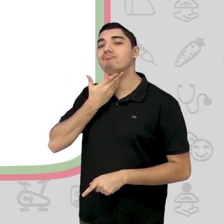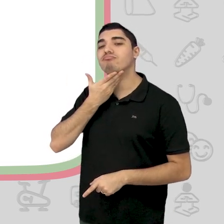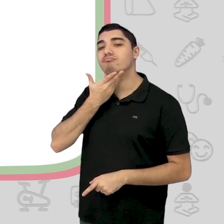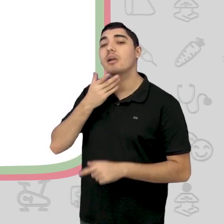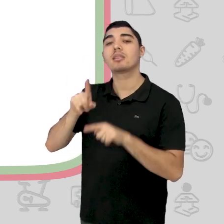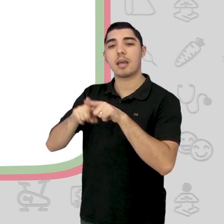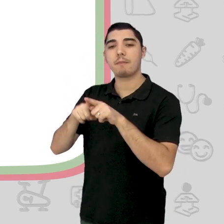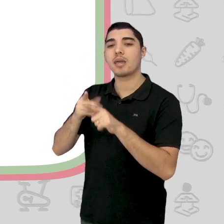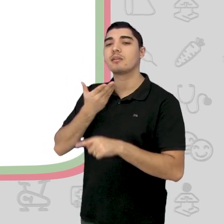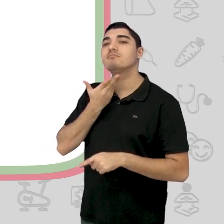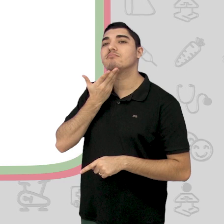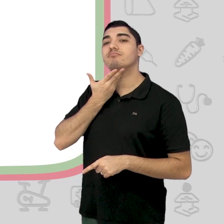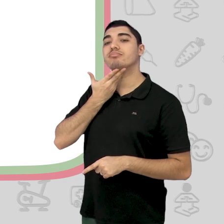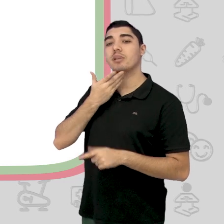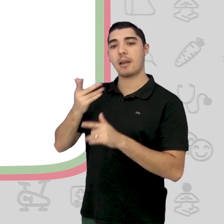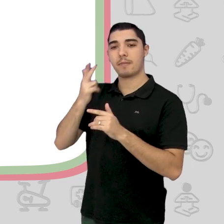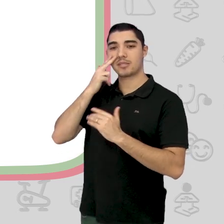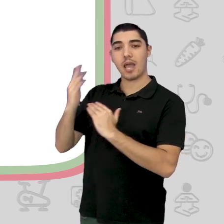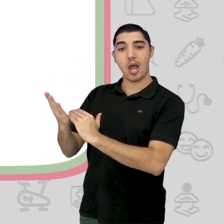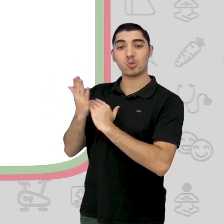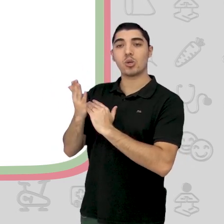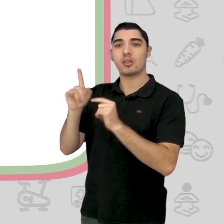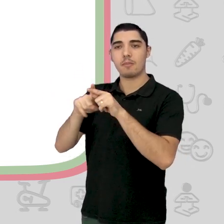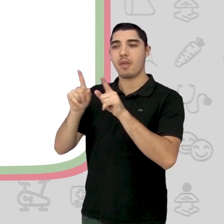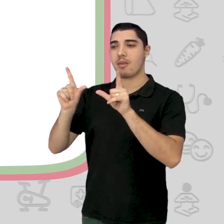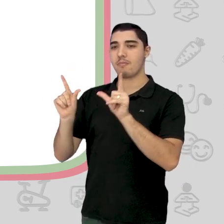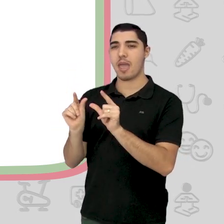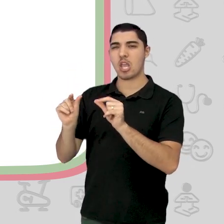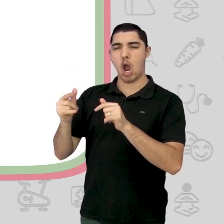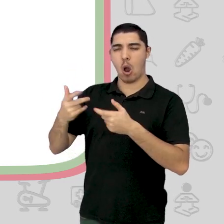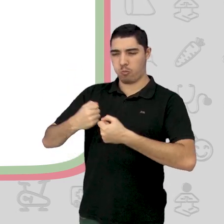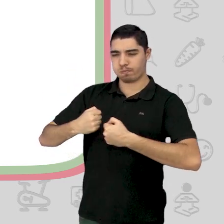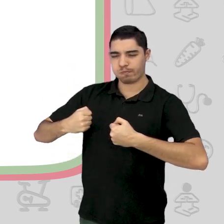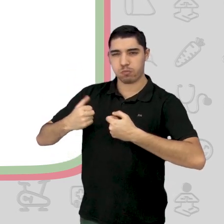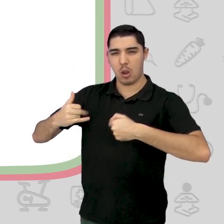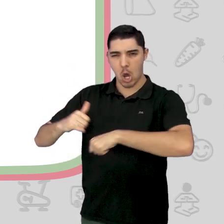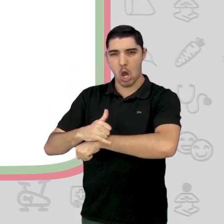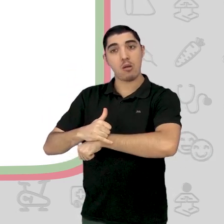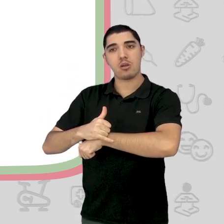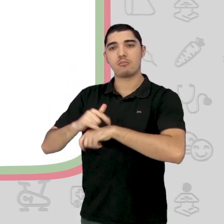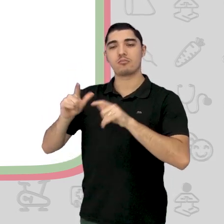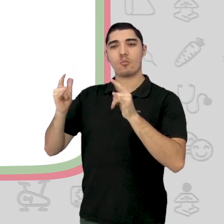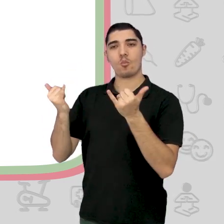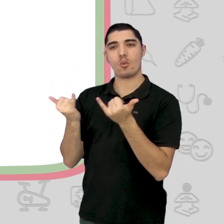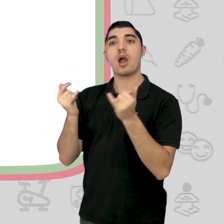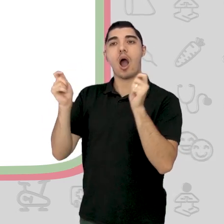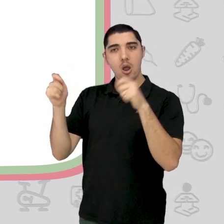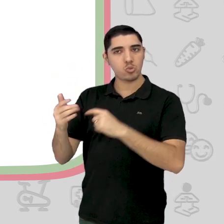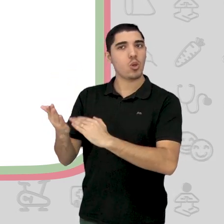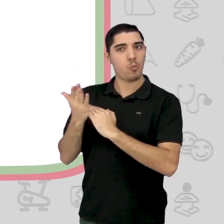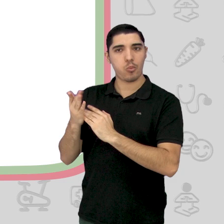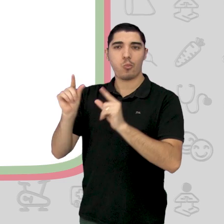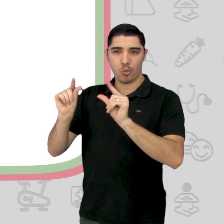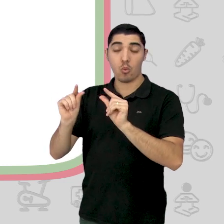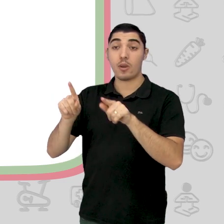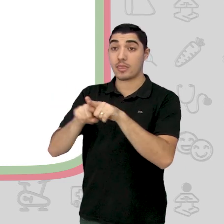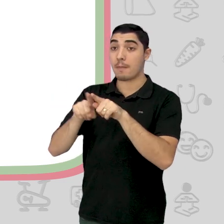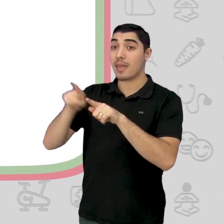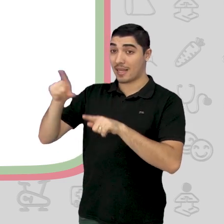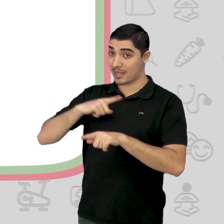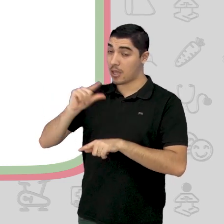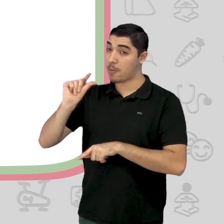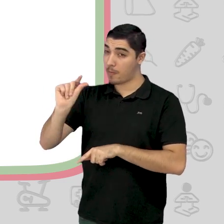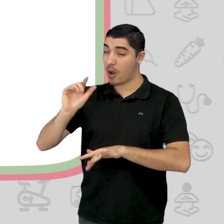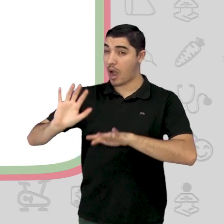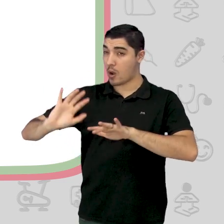também na perda de gordura. Então, isso é um pós-imediato. Lembrando que o bioestimulador de colágeno, ou Ultraform, ele causa um